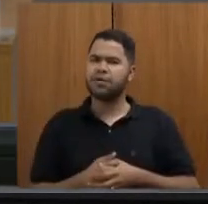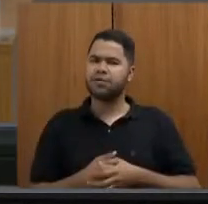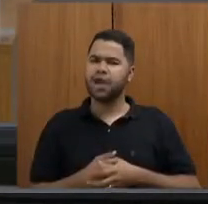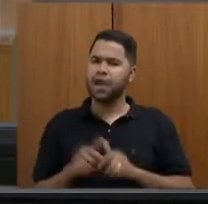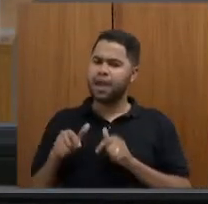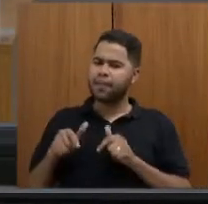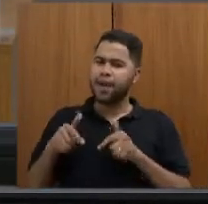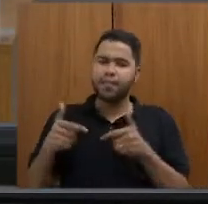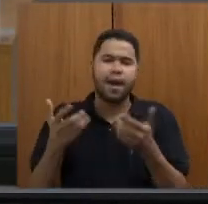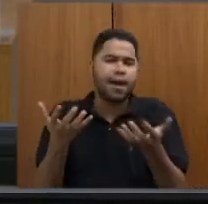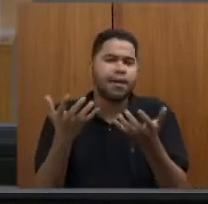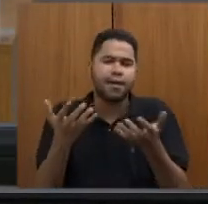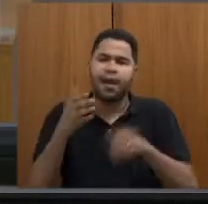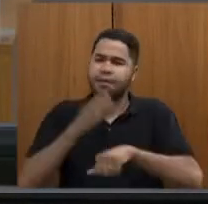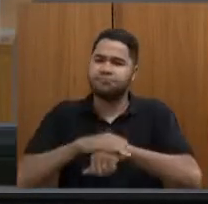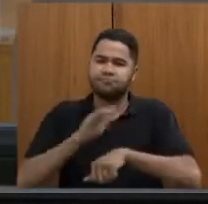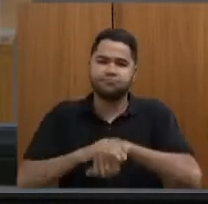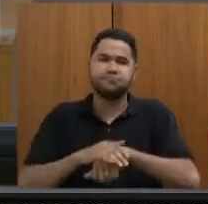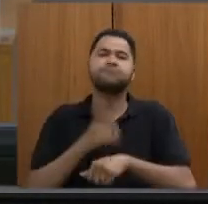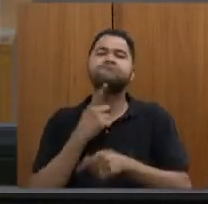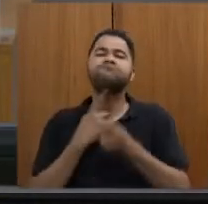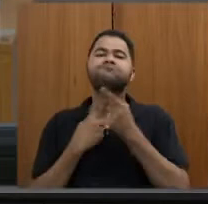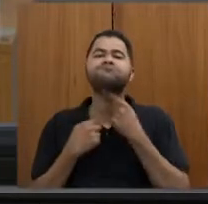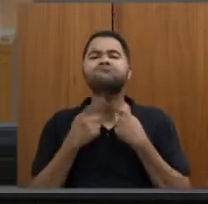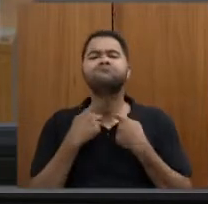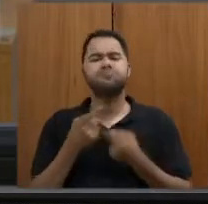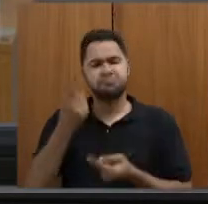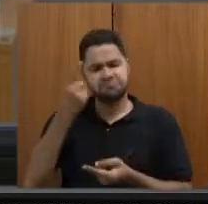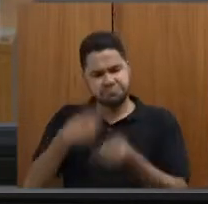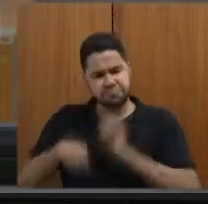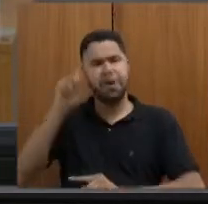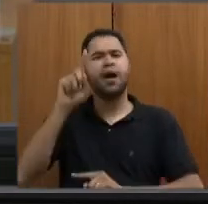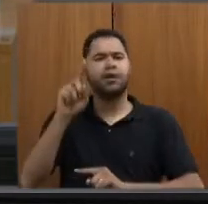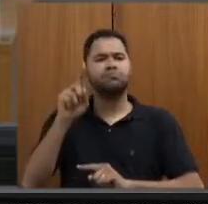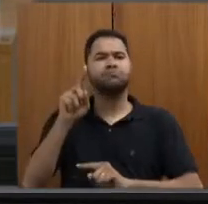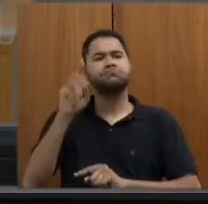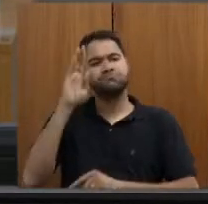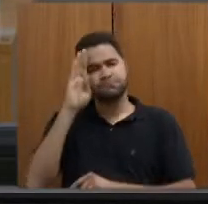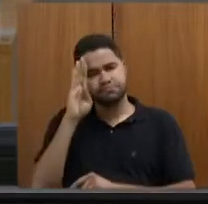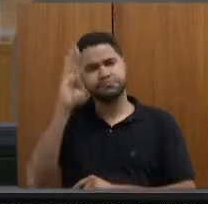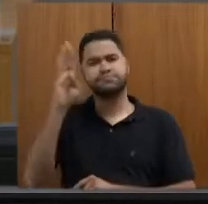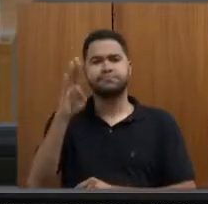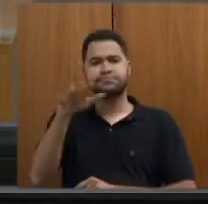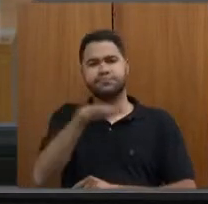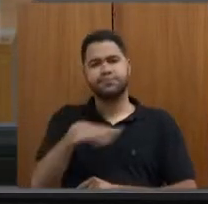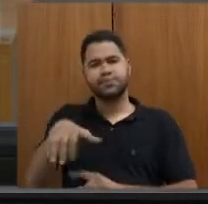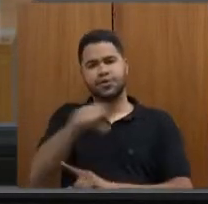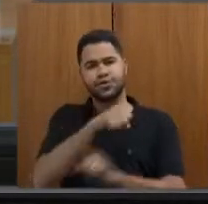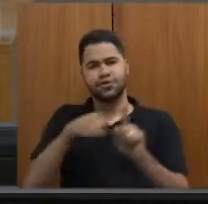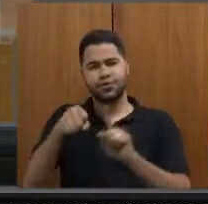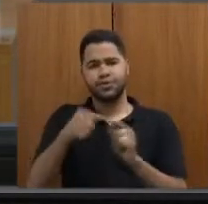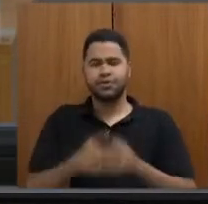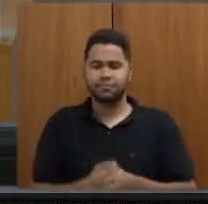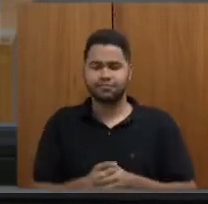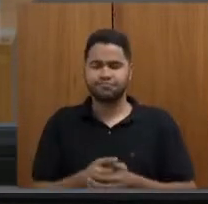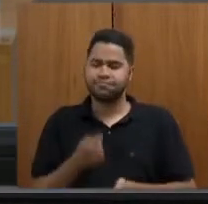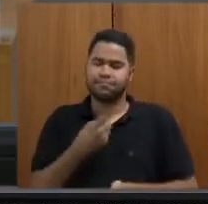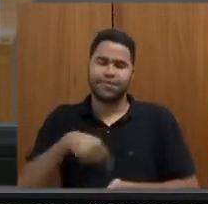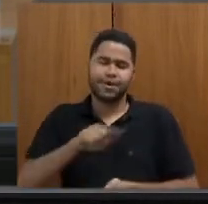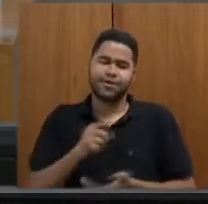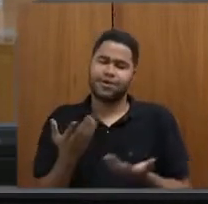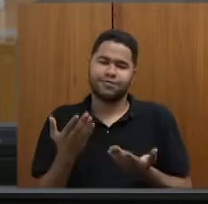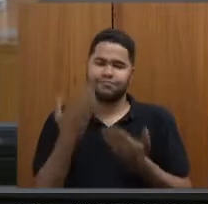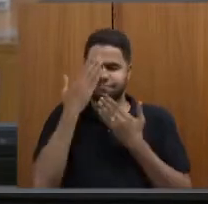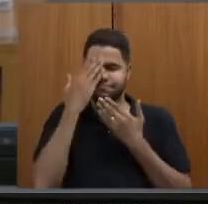fazer o que elas querem, que elas podem se superar e ter destaque na nossa sociedade. Então, para nós, isso é muito